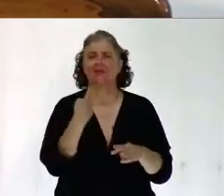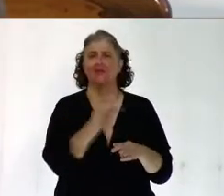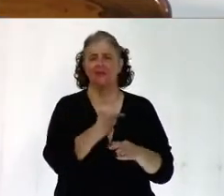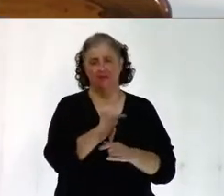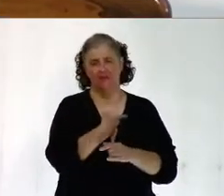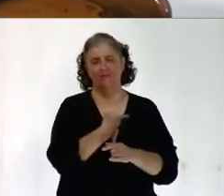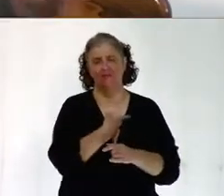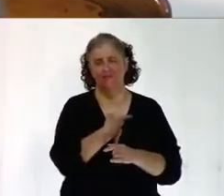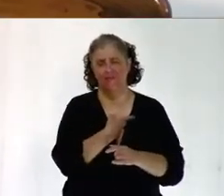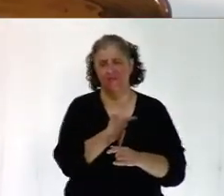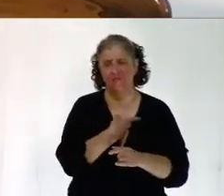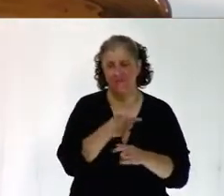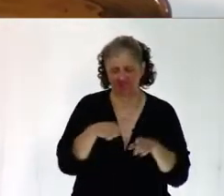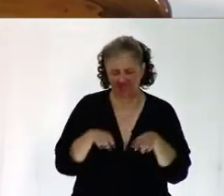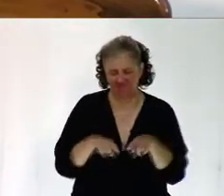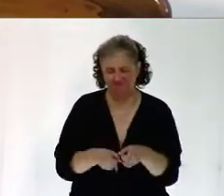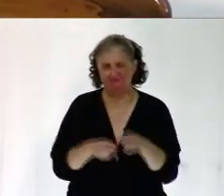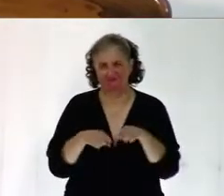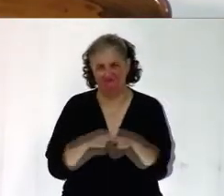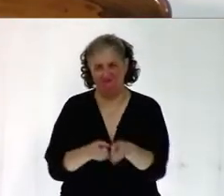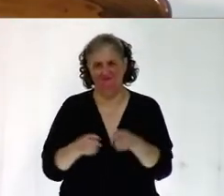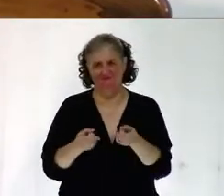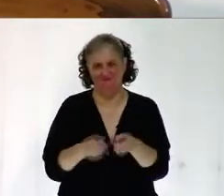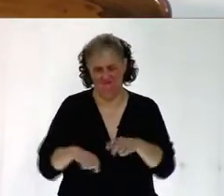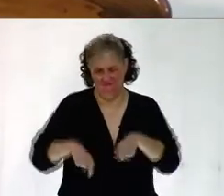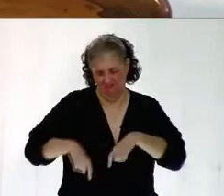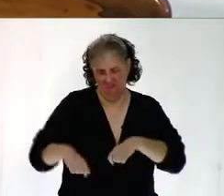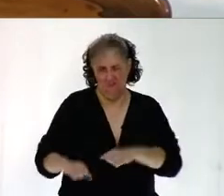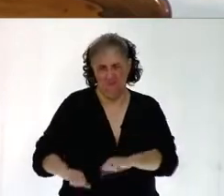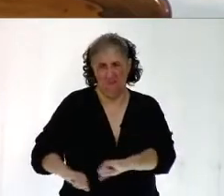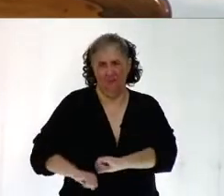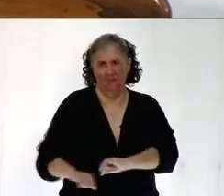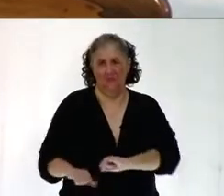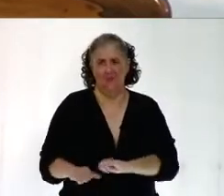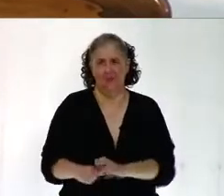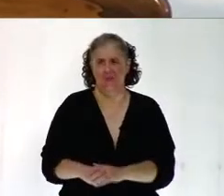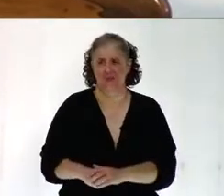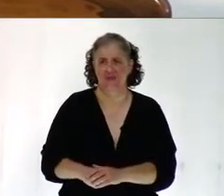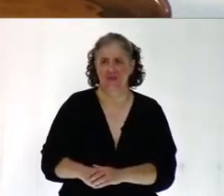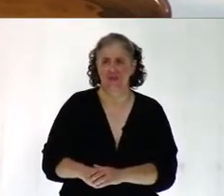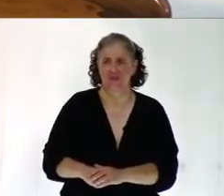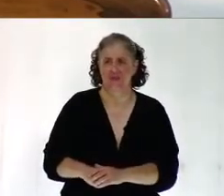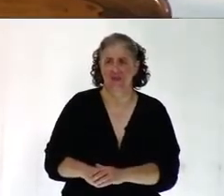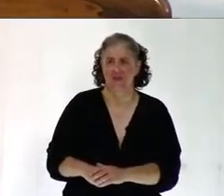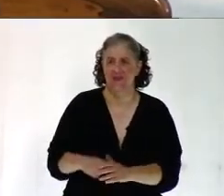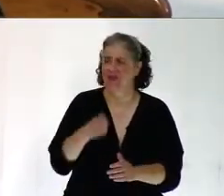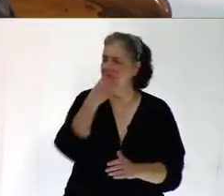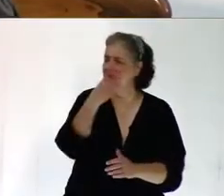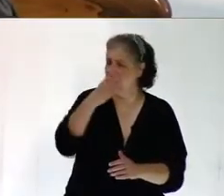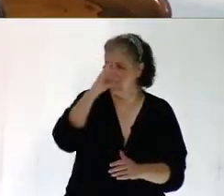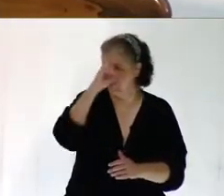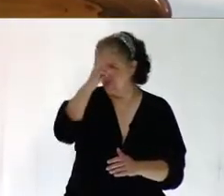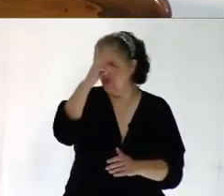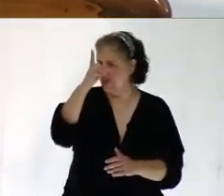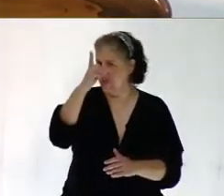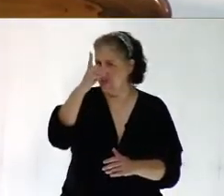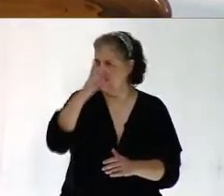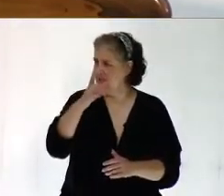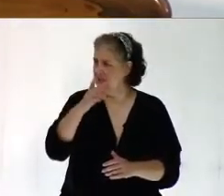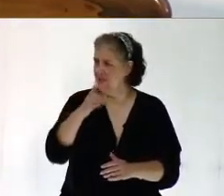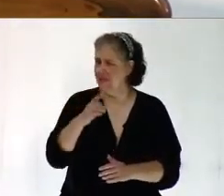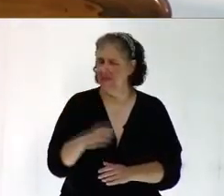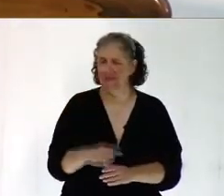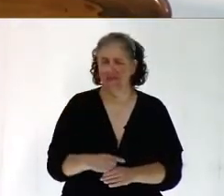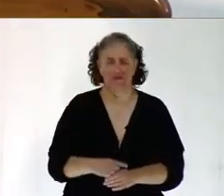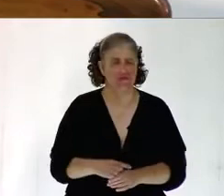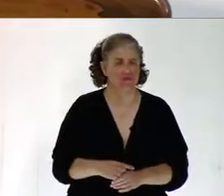daquilo que a gente diz uns para os outros bom dia tudo bem bom dia como vai um bom dia para você o diabo